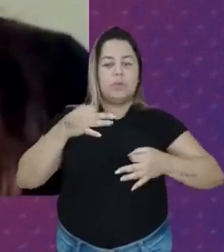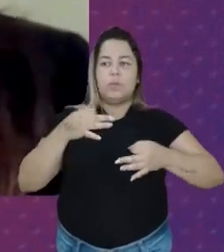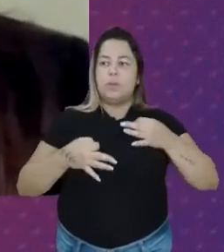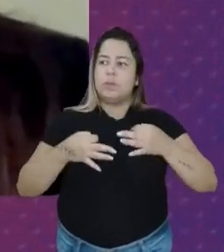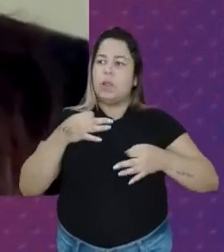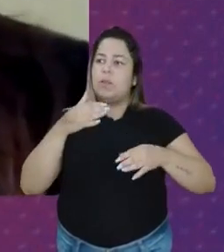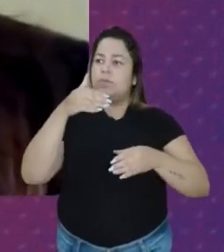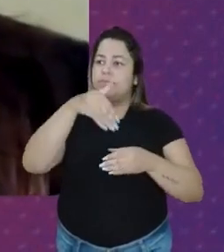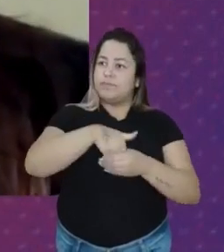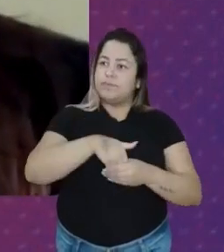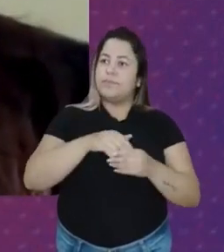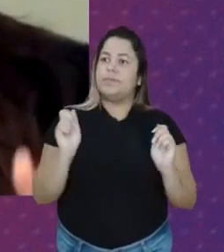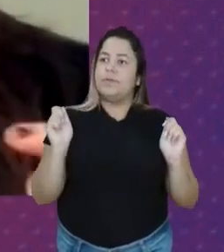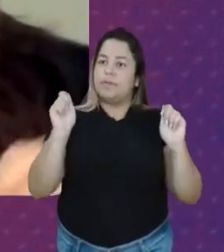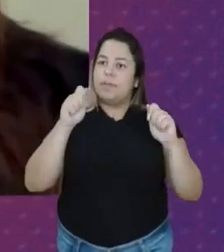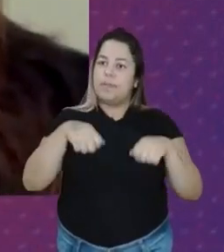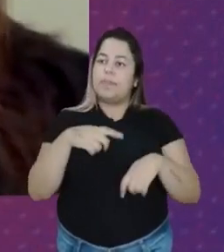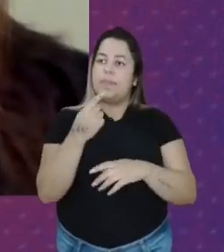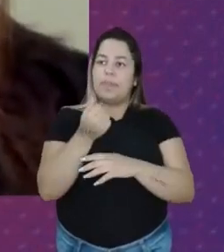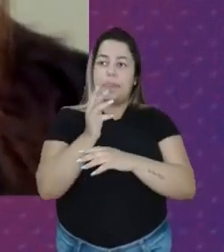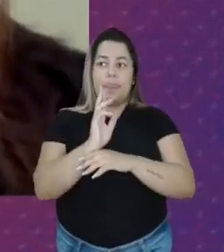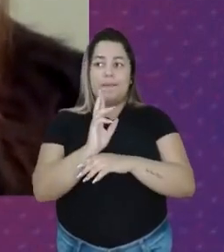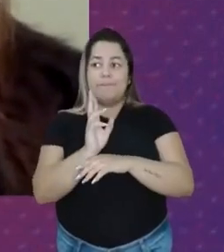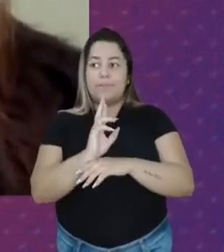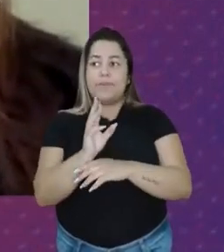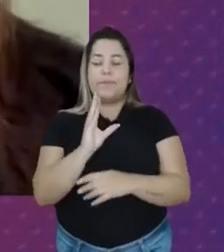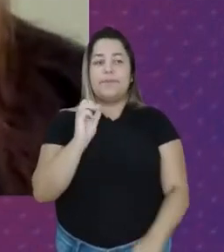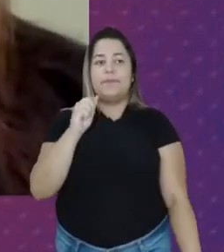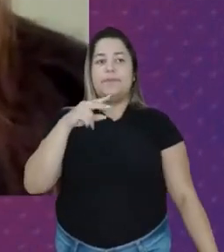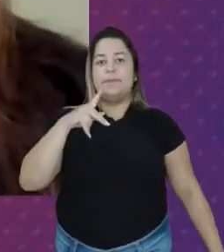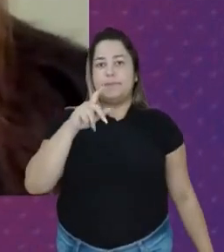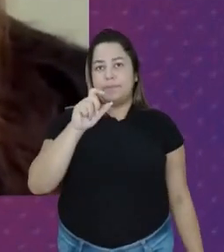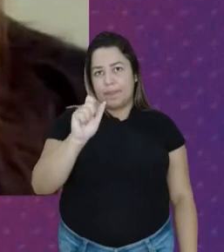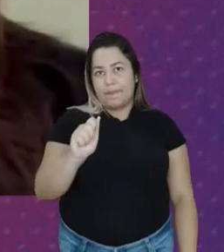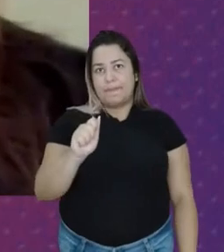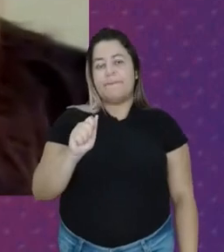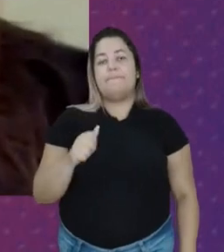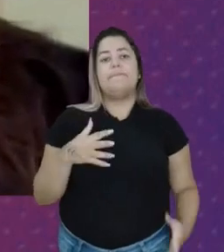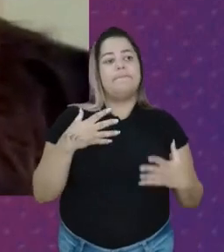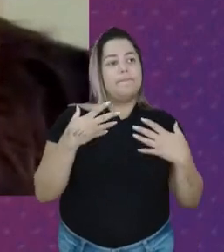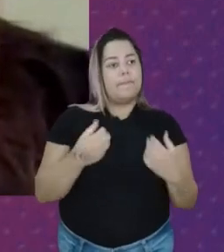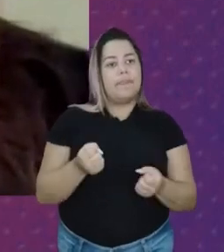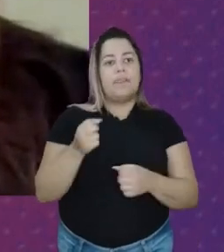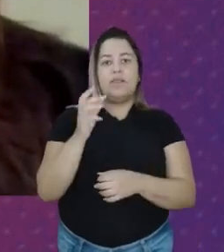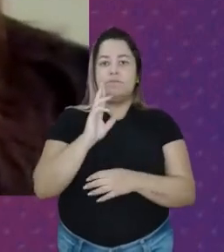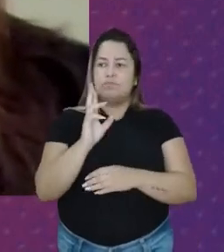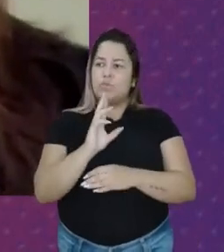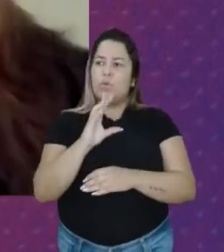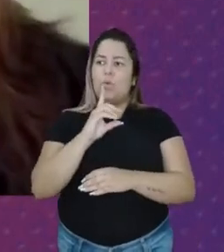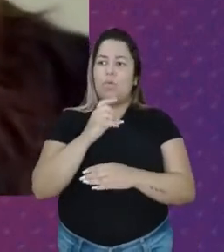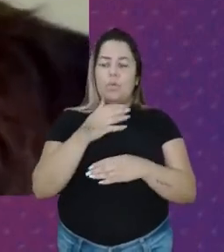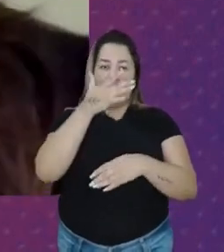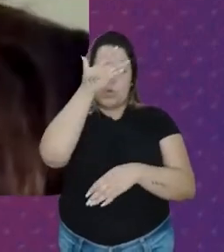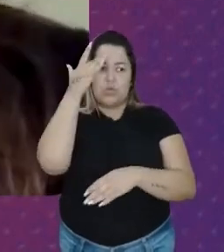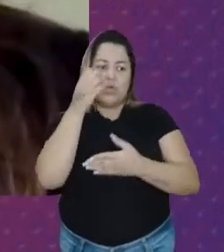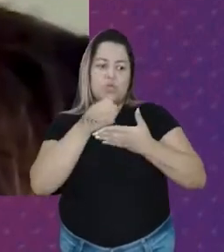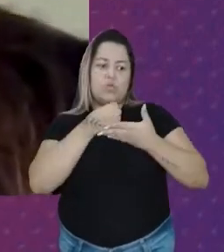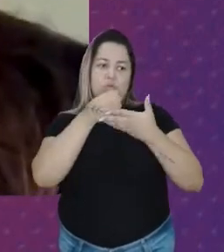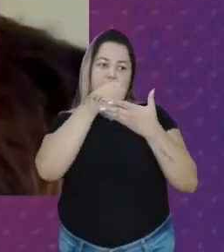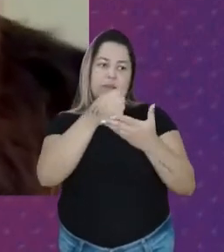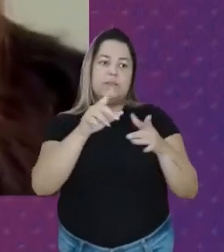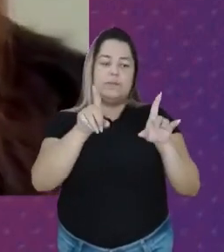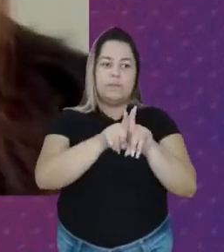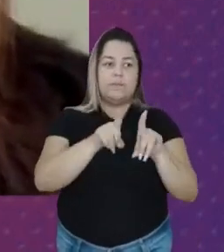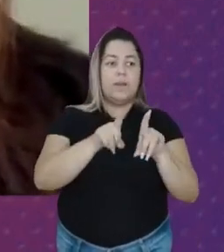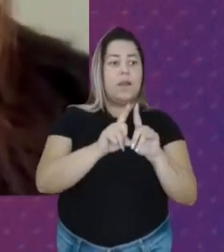dinheiro. Por isso que, para começar a arrecadar recursos para a campanha, para começar a receber dinheiro de doadores, para fazer a sua campanha,